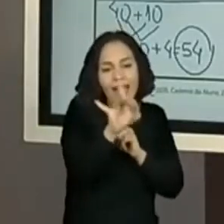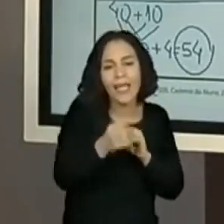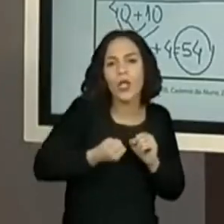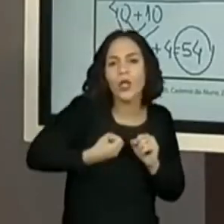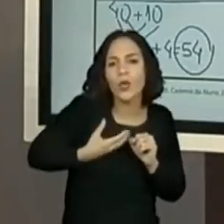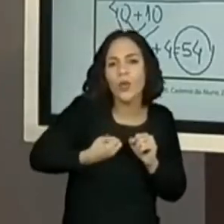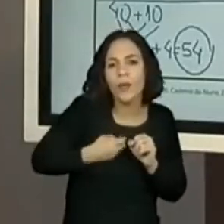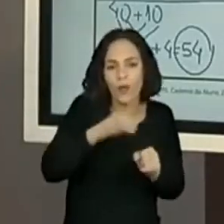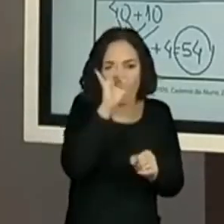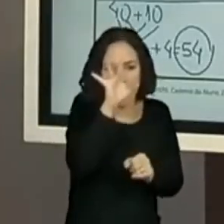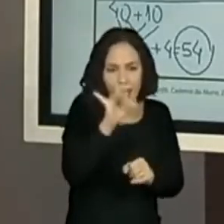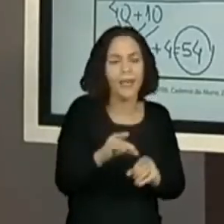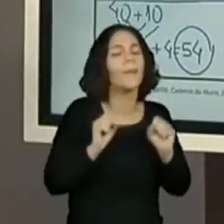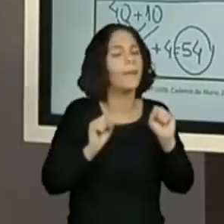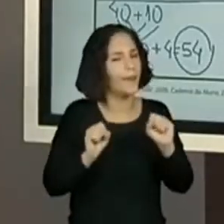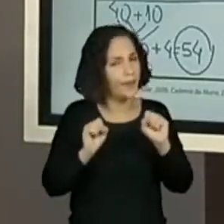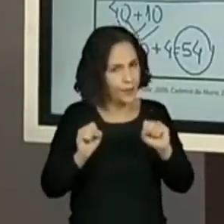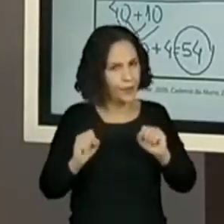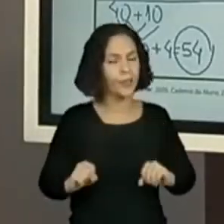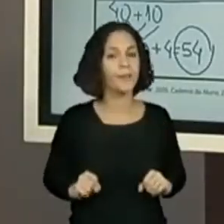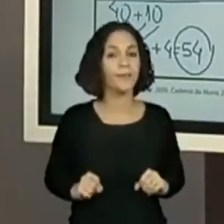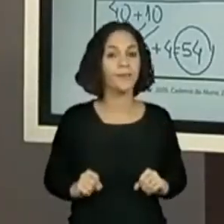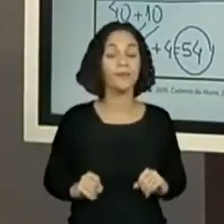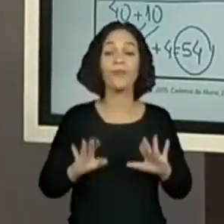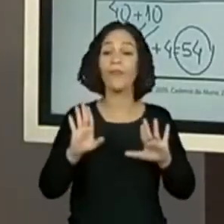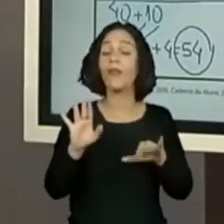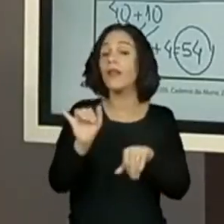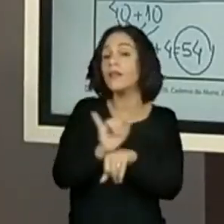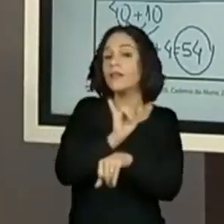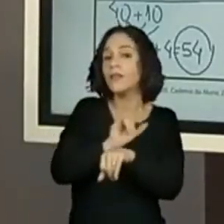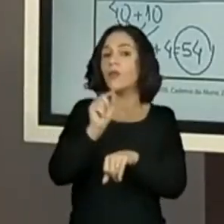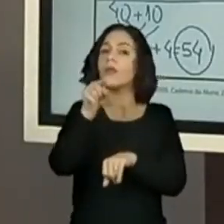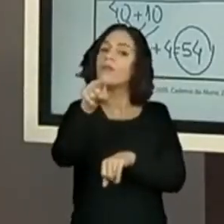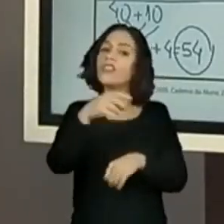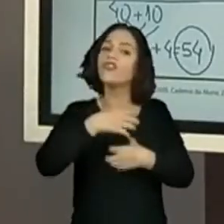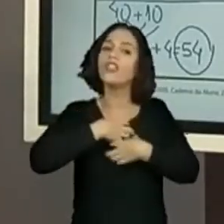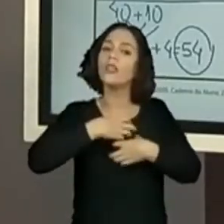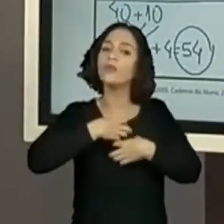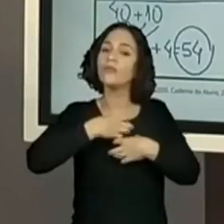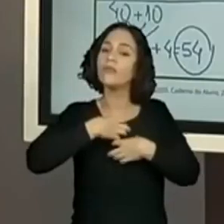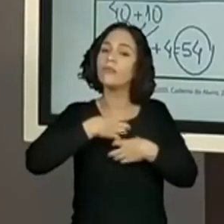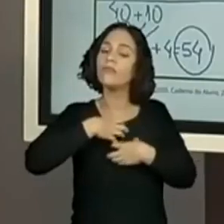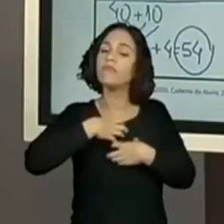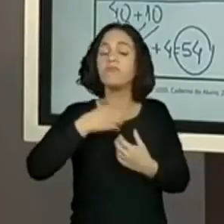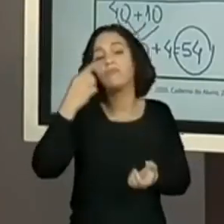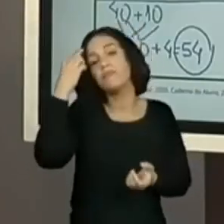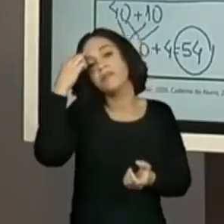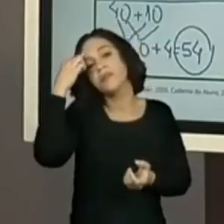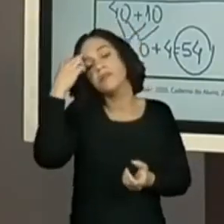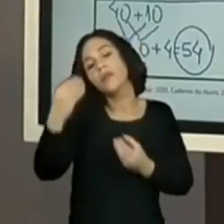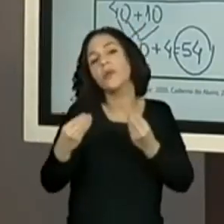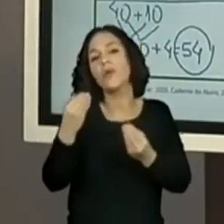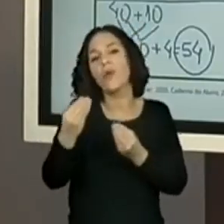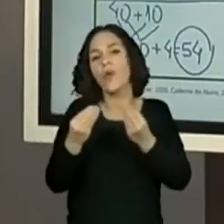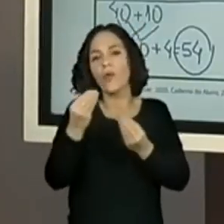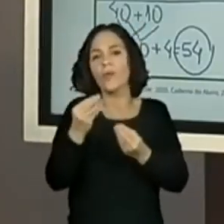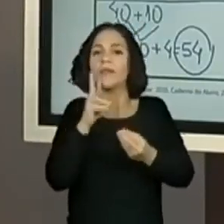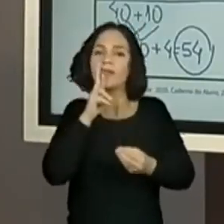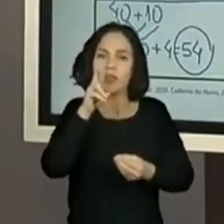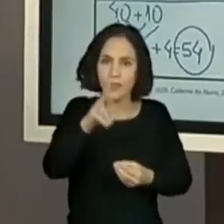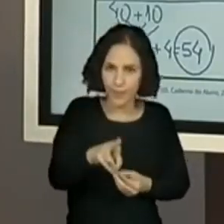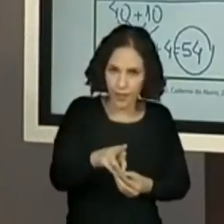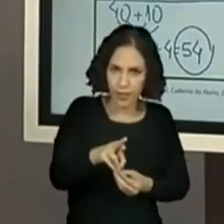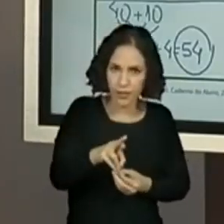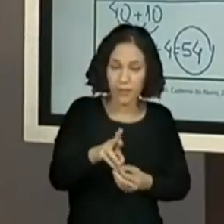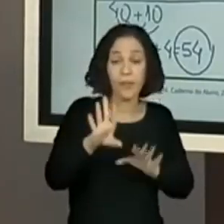cada cédula também. Sempre a estratégia é uma maneira como você encontra, a melhor maneira que você encontra para resolver.